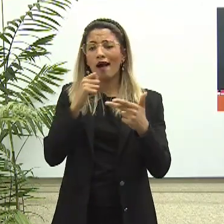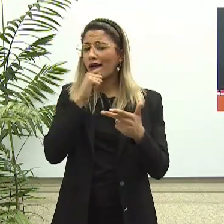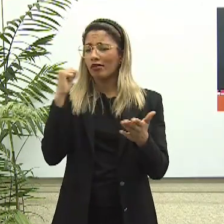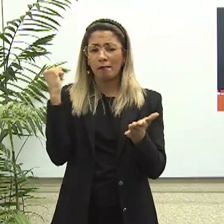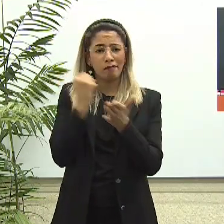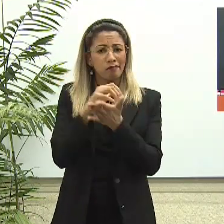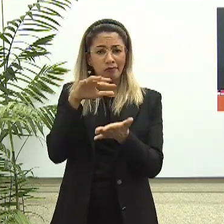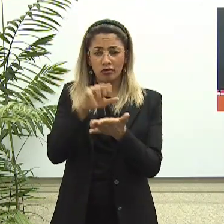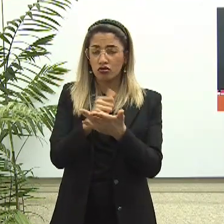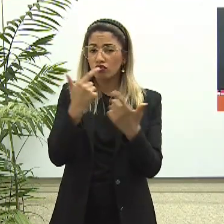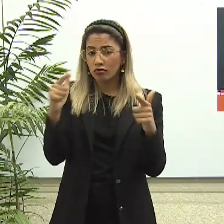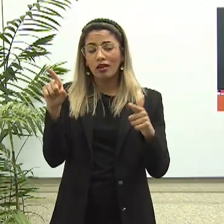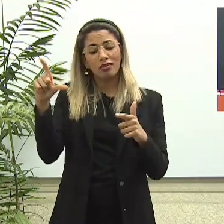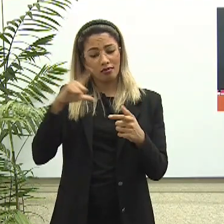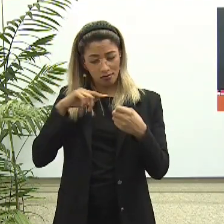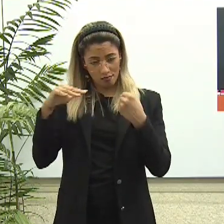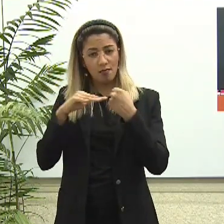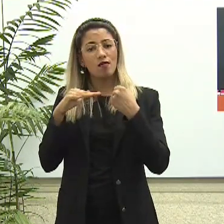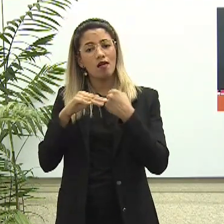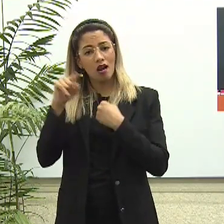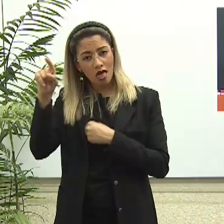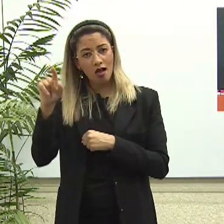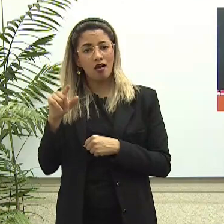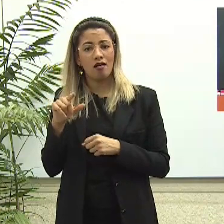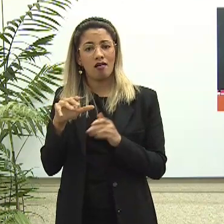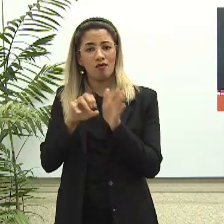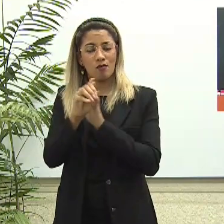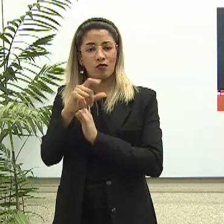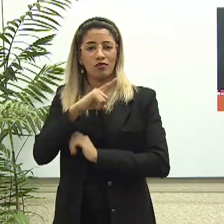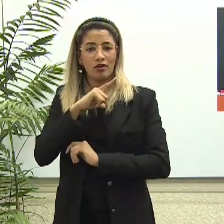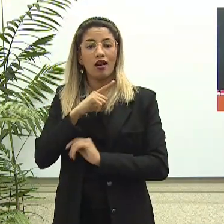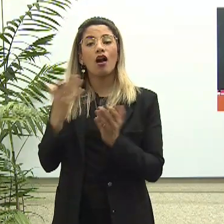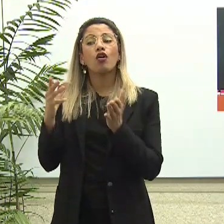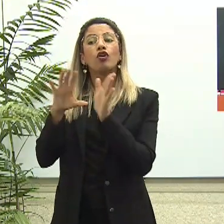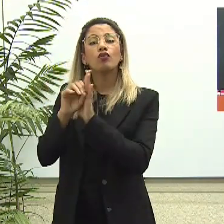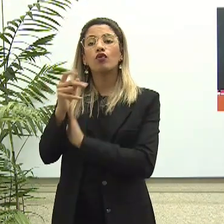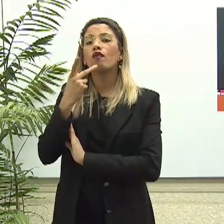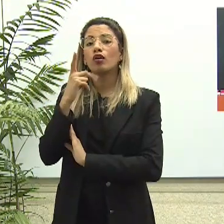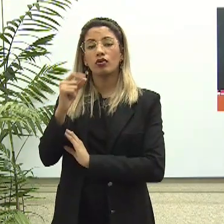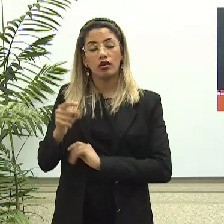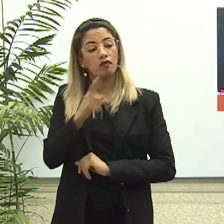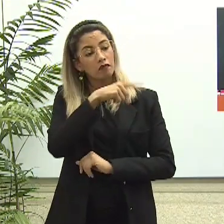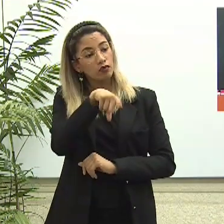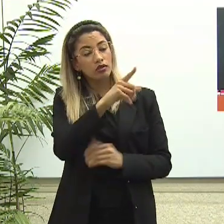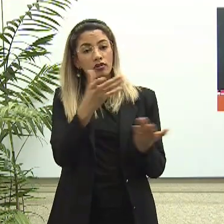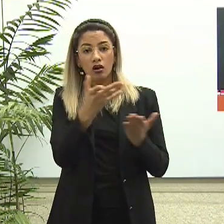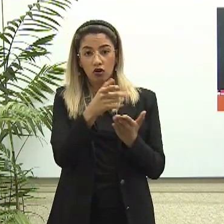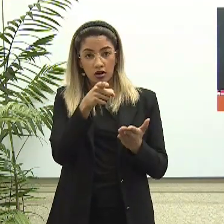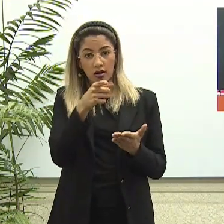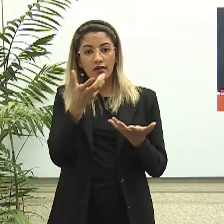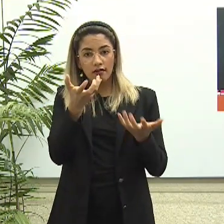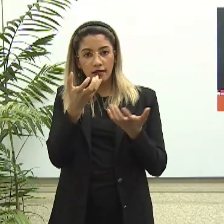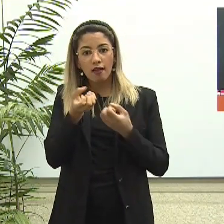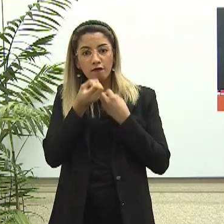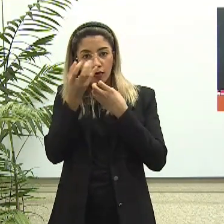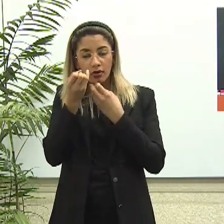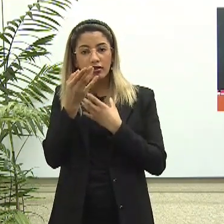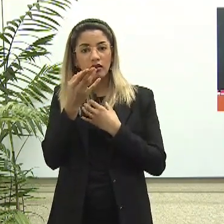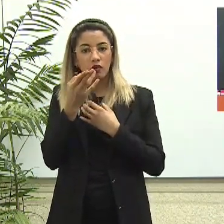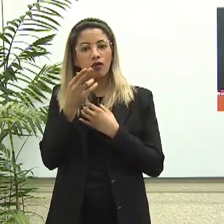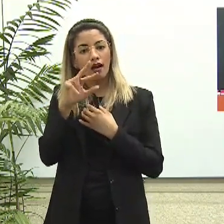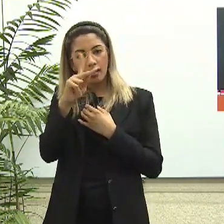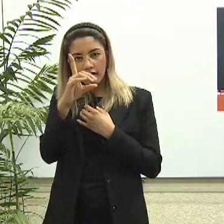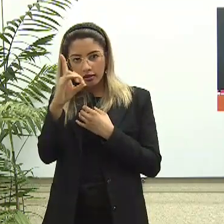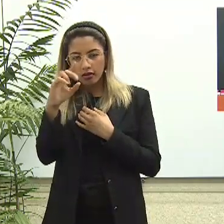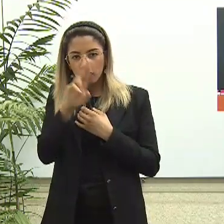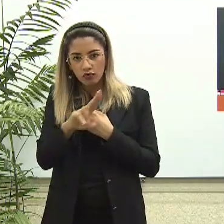lá no banco de dados da Google e aí agora a Google diz assim ó eh vocês vão ter que pagar para usar o nosso HD porque